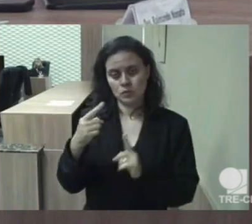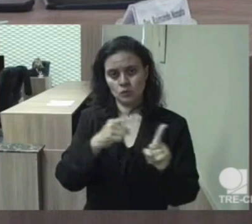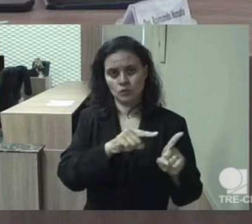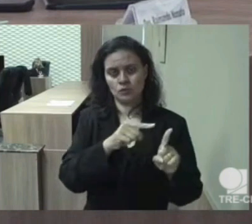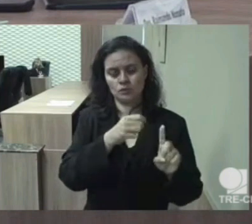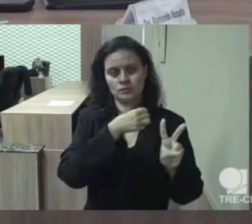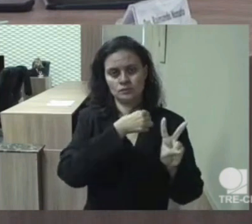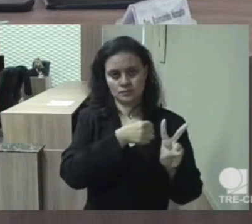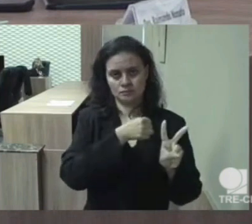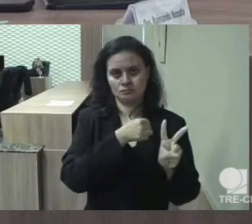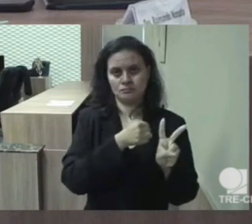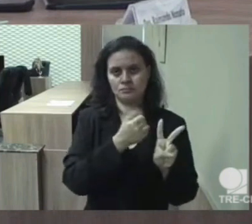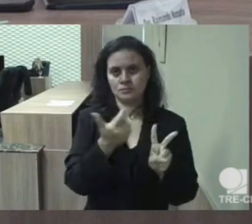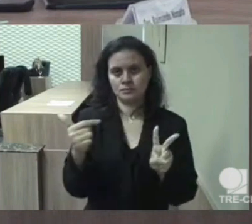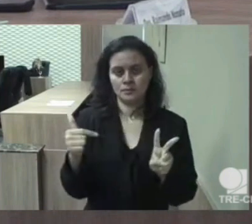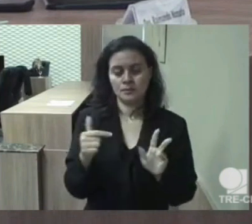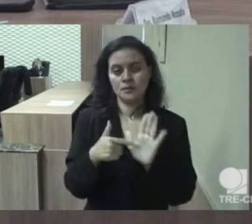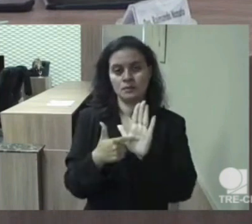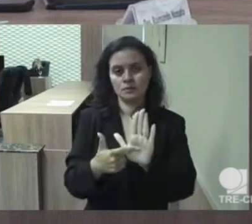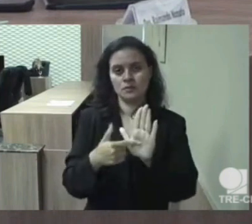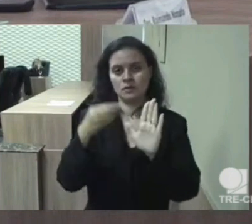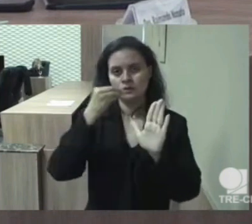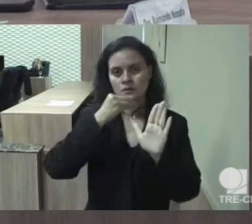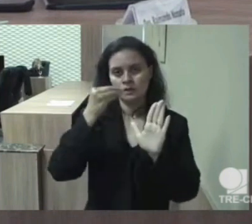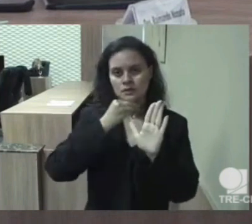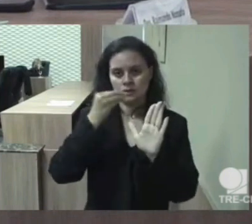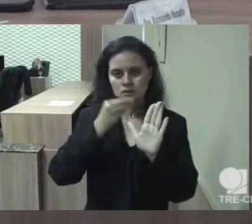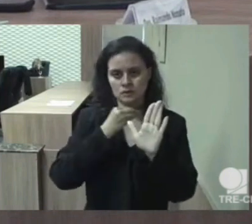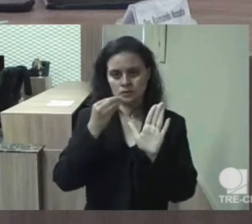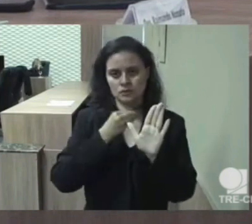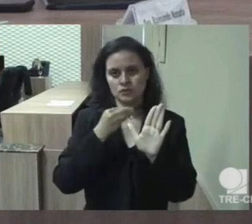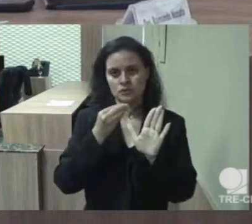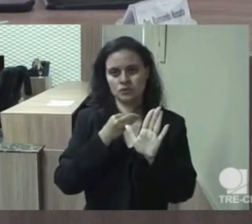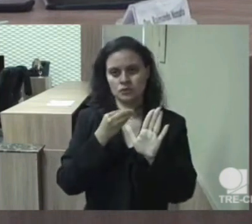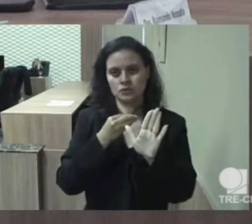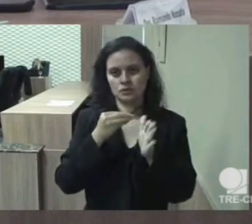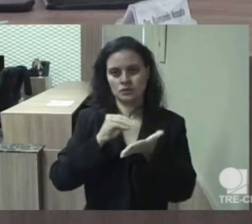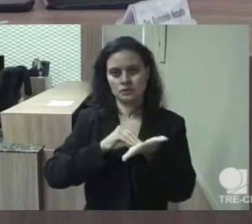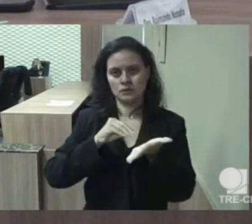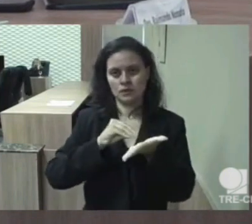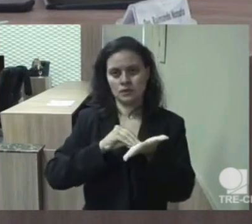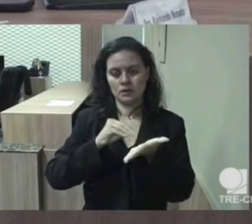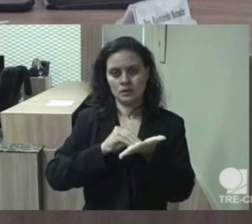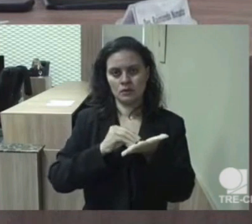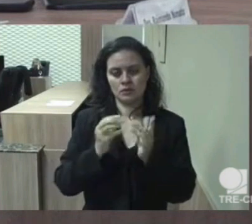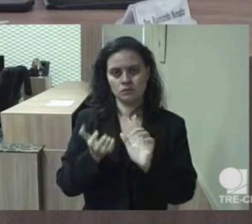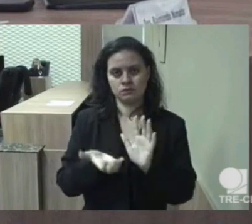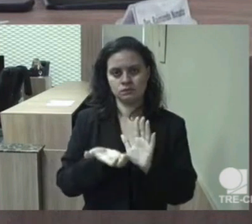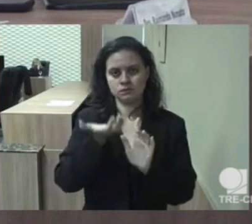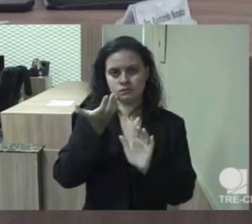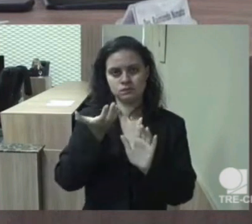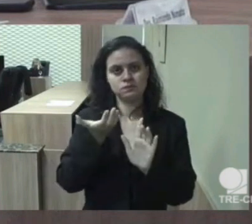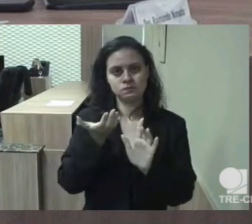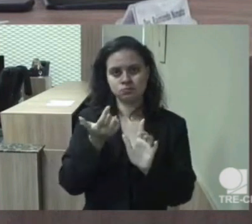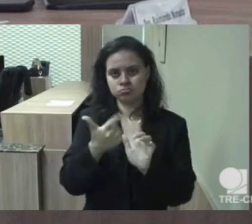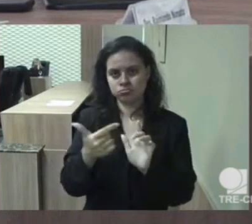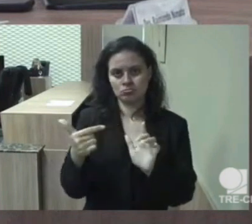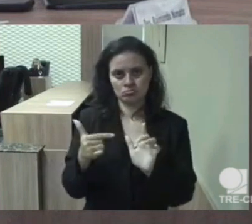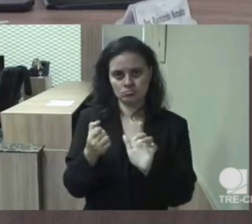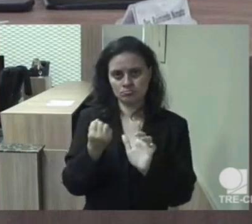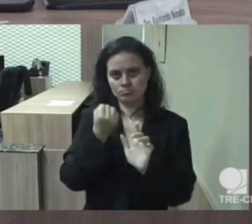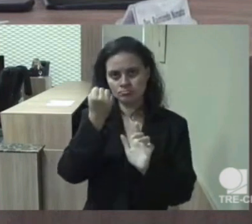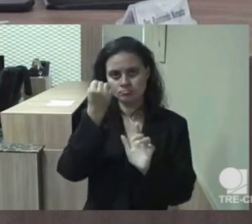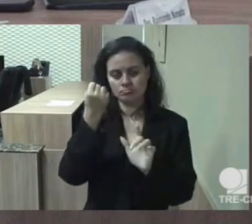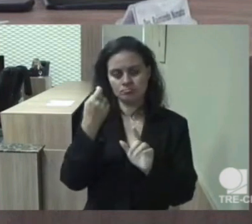investigados, demonstrando fragilidade e ausência de robustez para